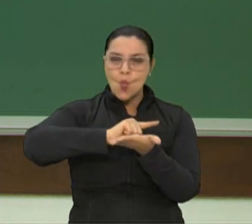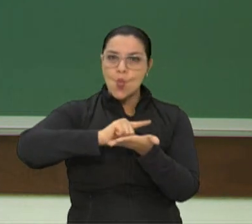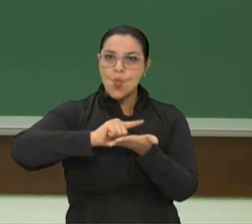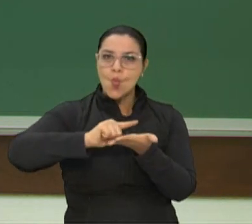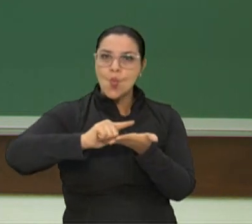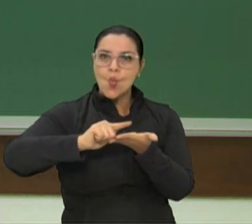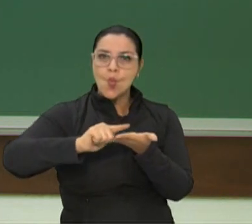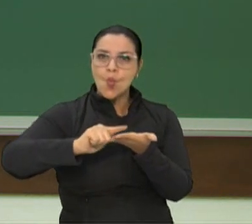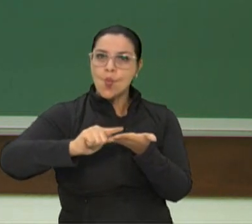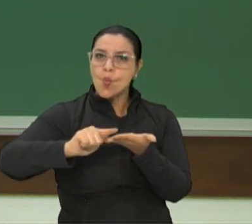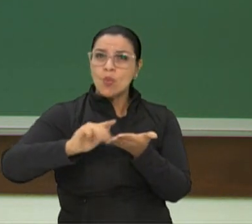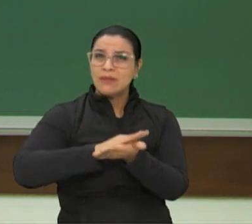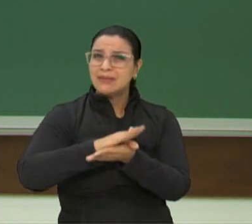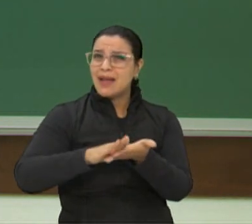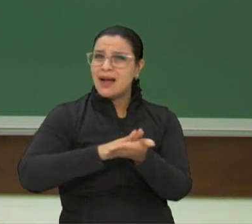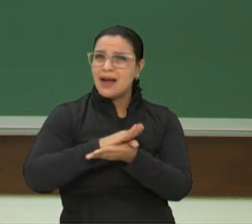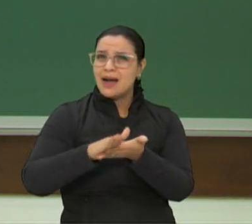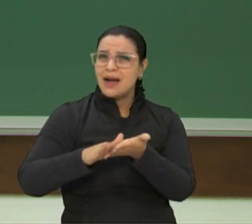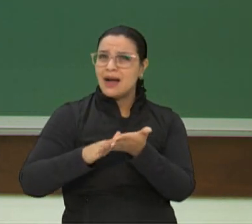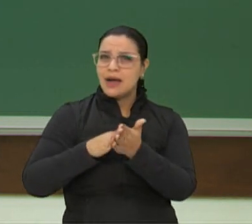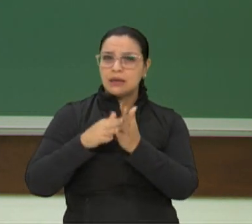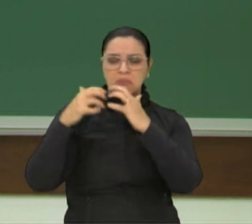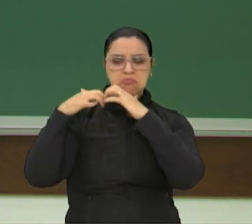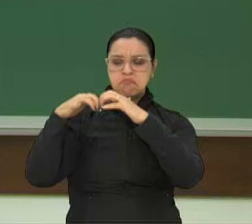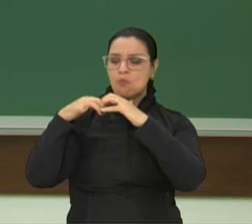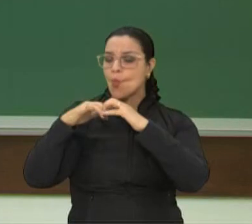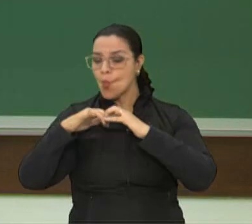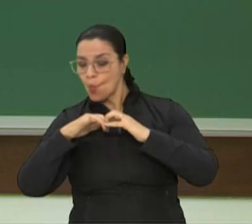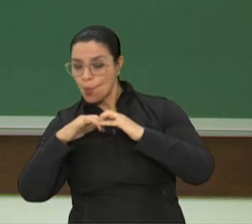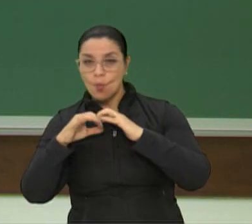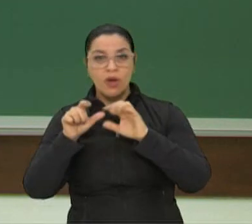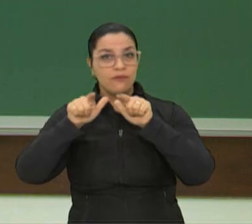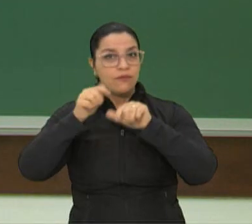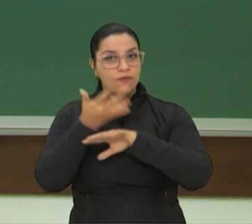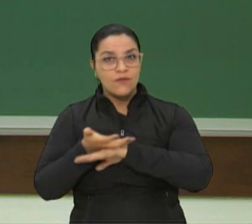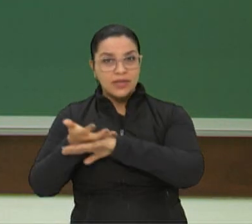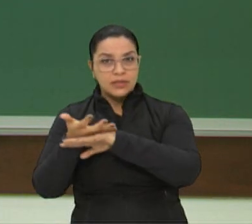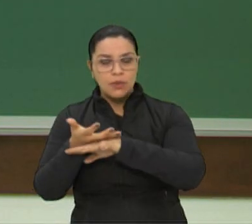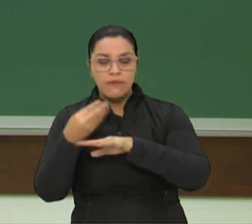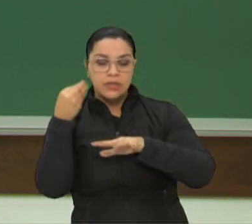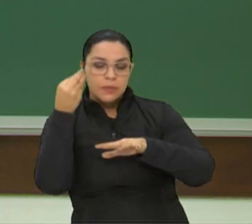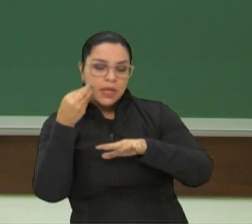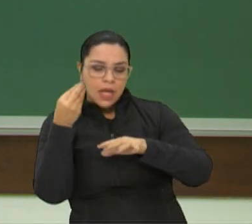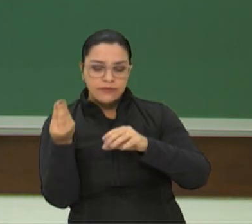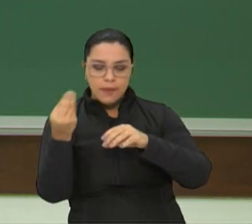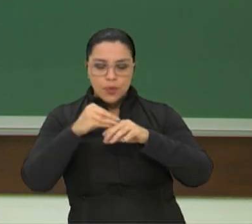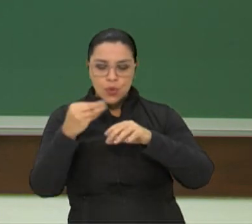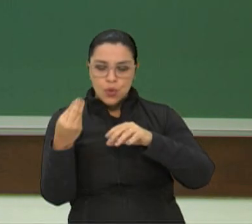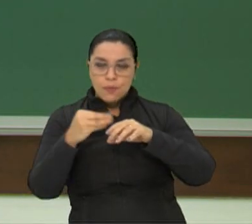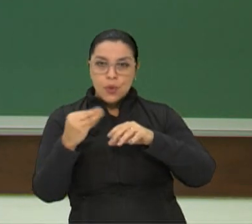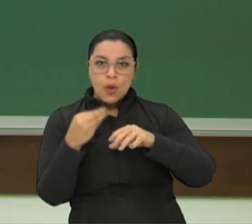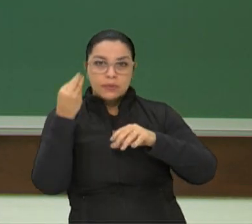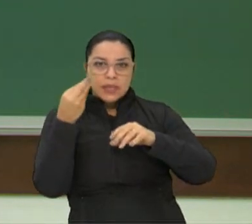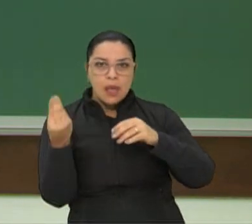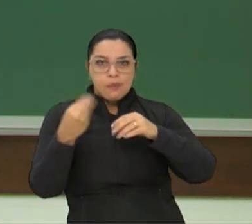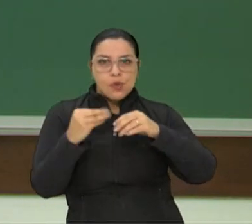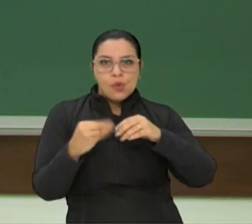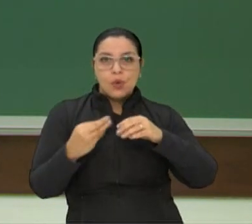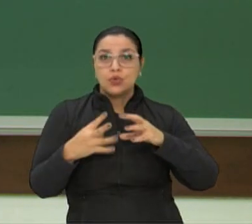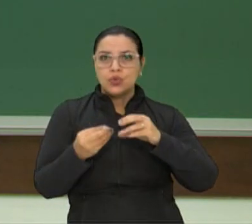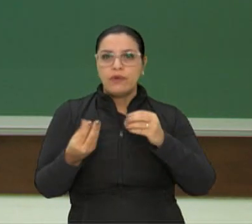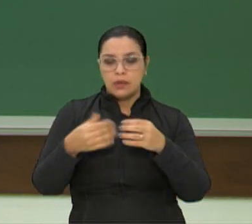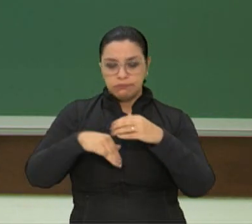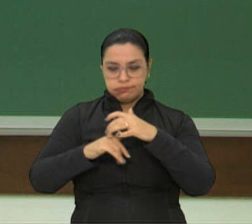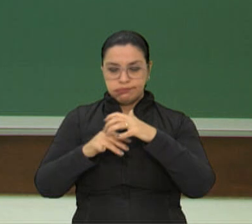tem nada escrito ali. E é a partir do momento que nós temos experiência com o mundo que essa folha vai sendo preenchida com conhecimento, né? Esse é o argumento